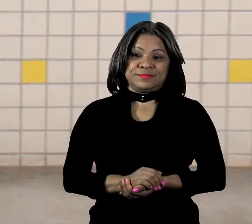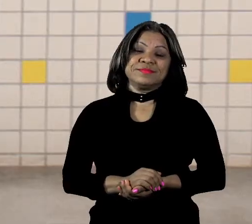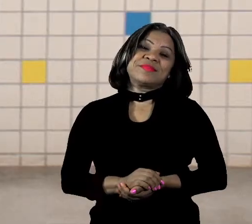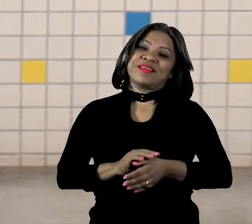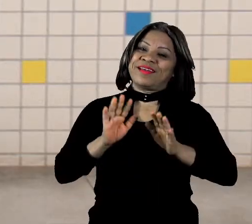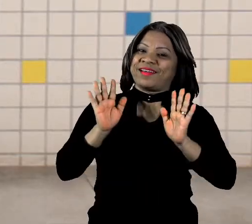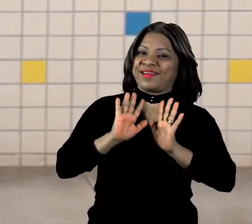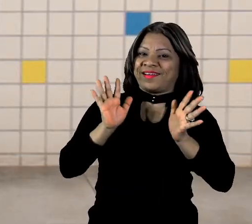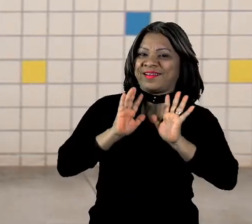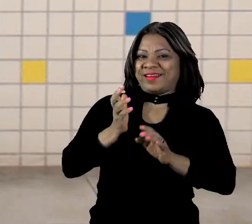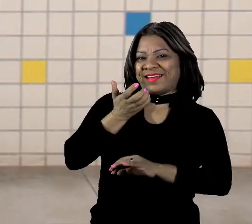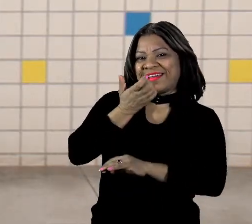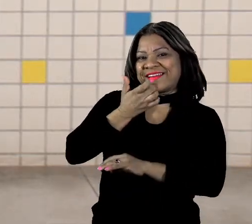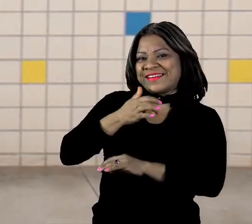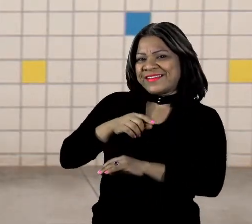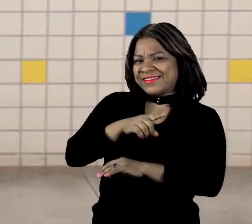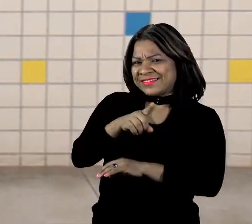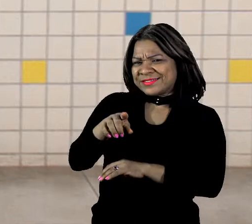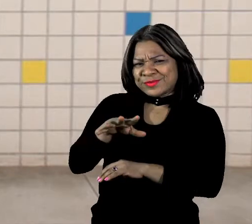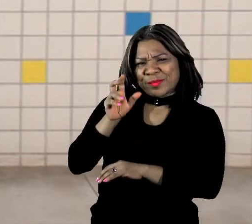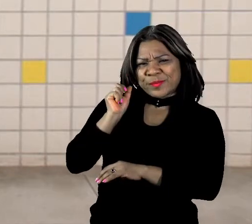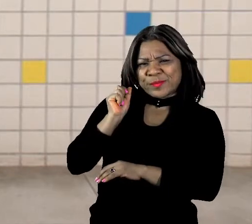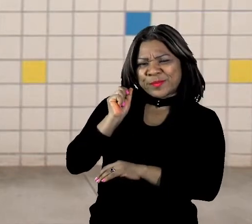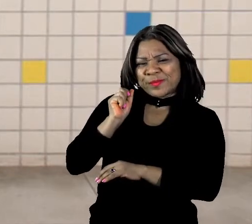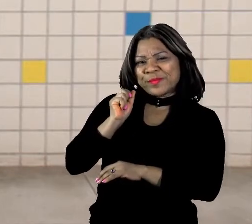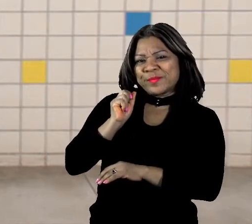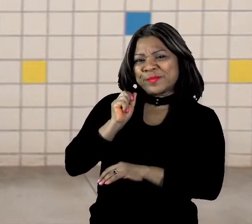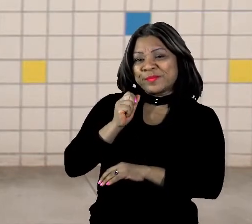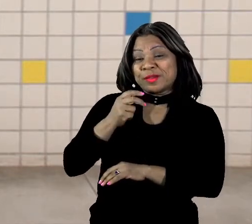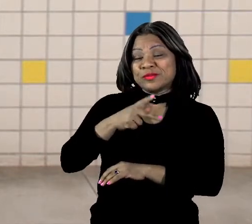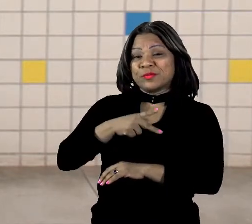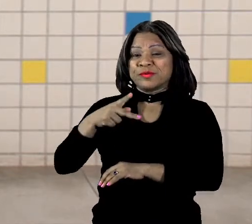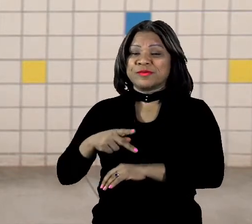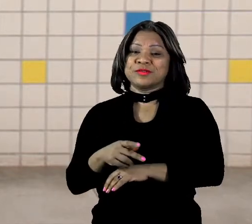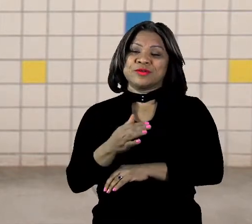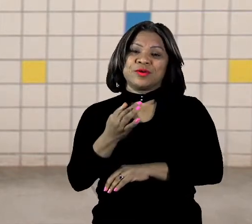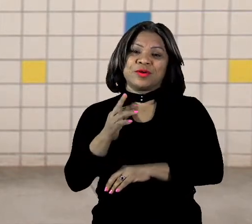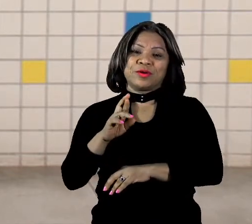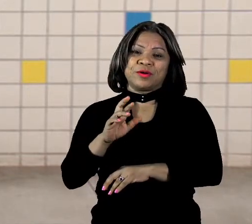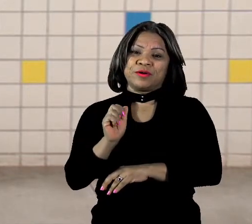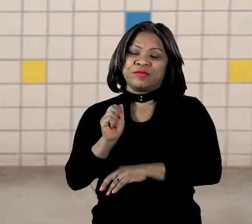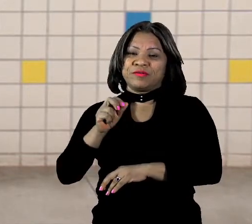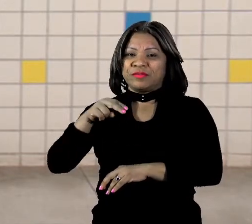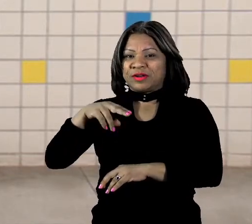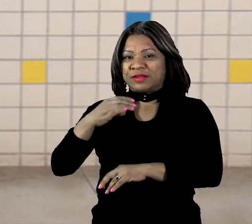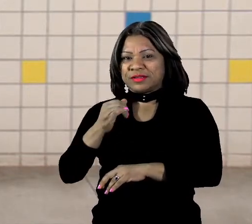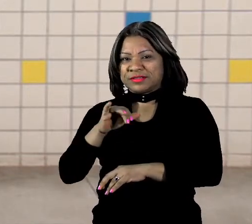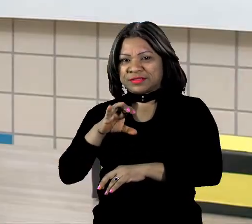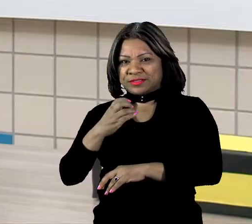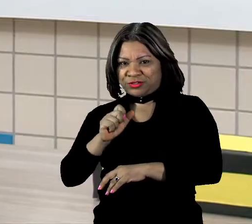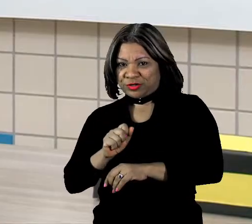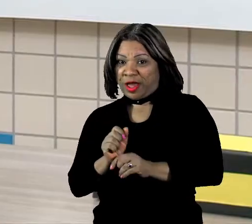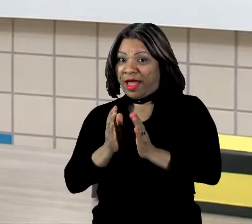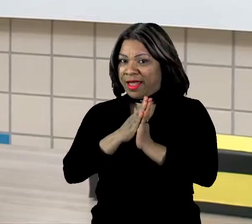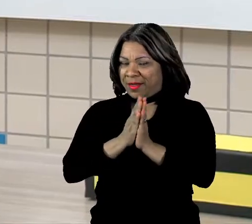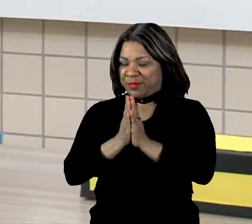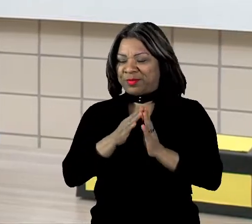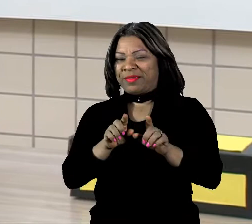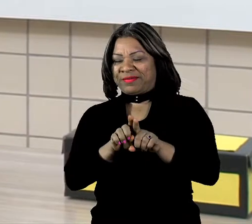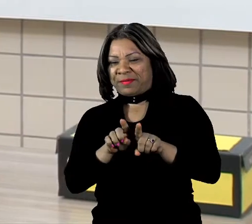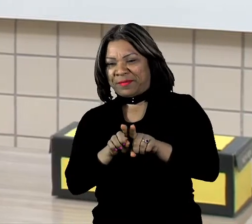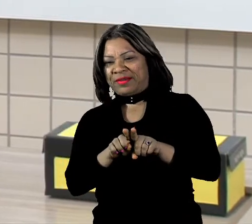Olá, crianças. Alguém na escuta? Sou a professora Francisca Neri e essa é a Francisquinha. Nós estamos aqui para trabalhar com